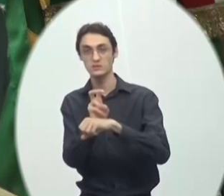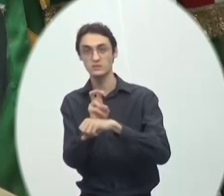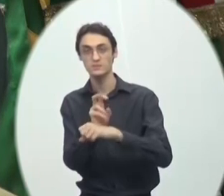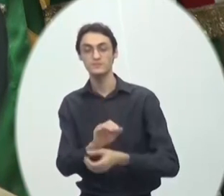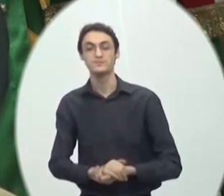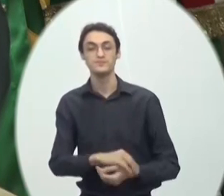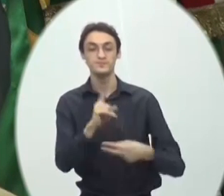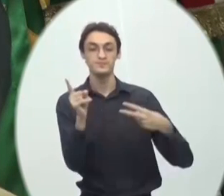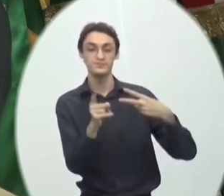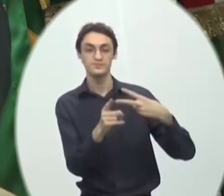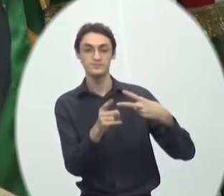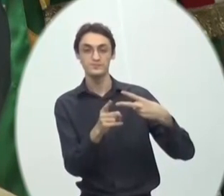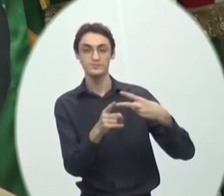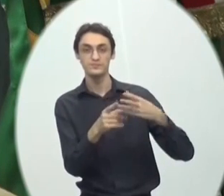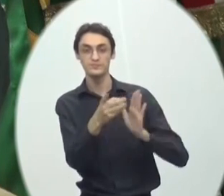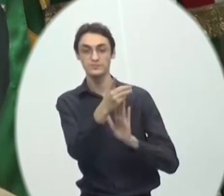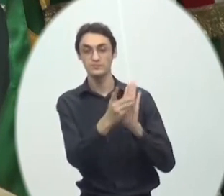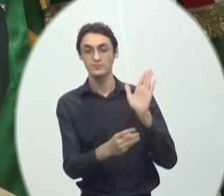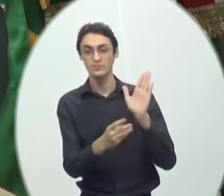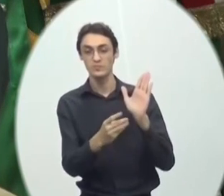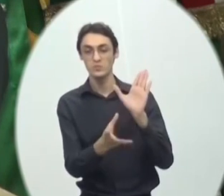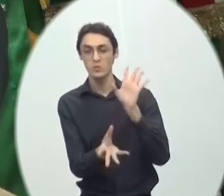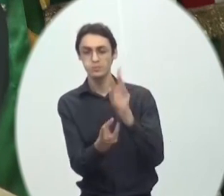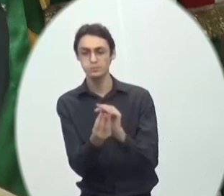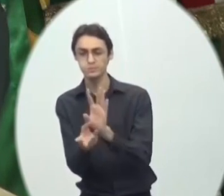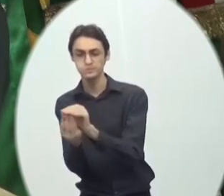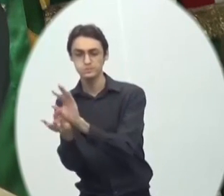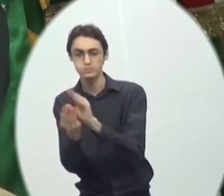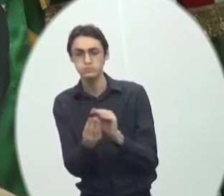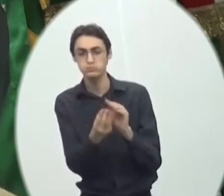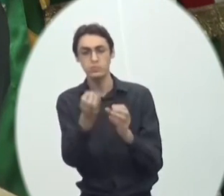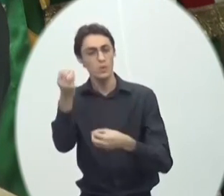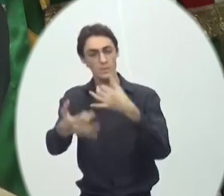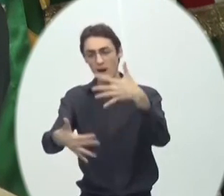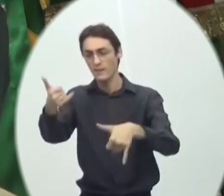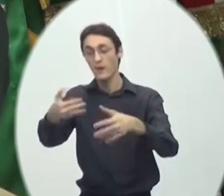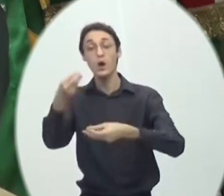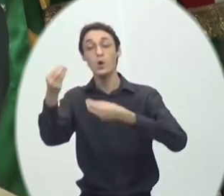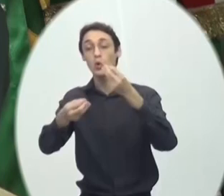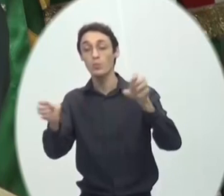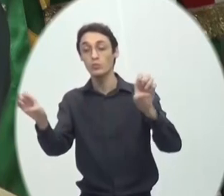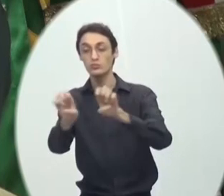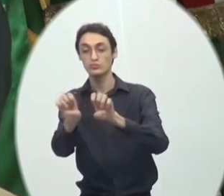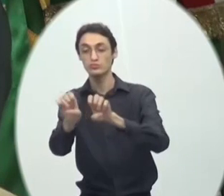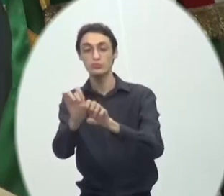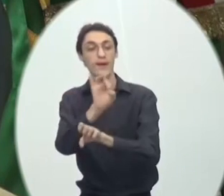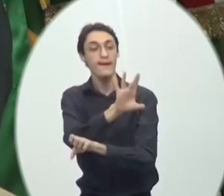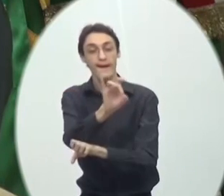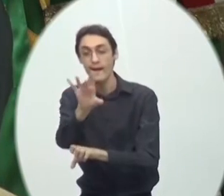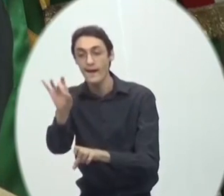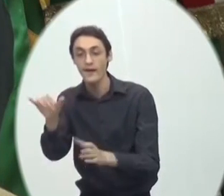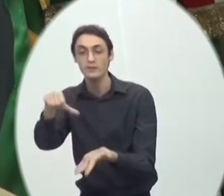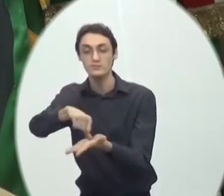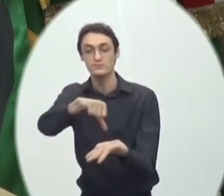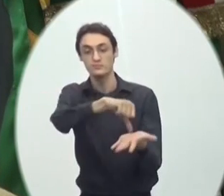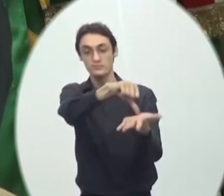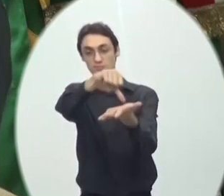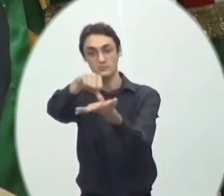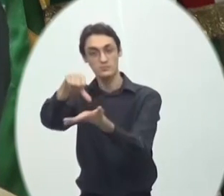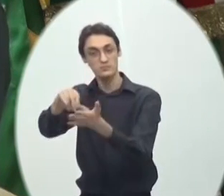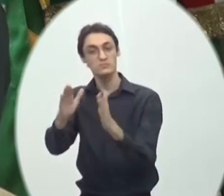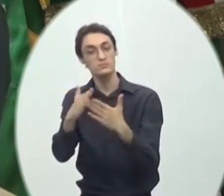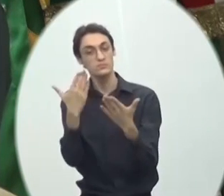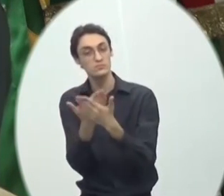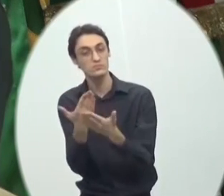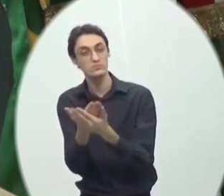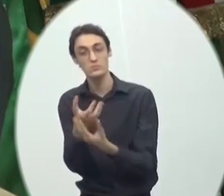2. Documentos detalhados à situação estrutural de cada unidade educacional e suas